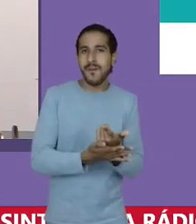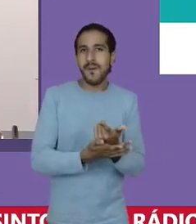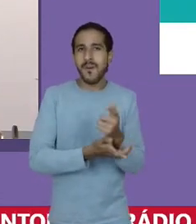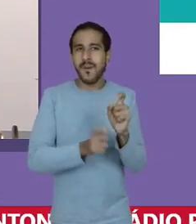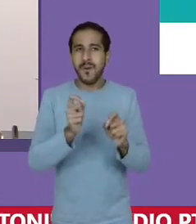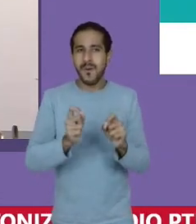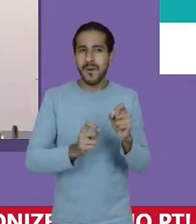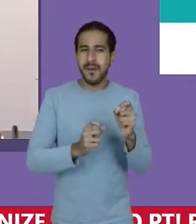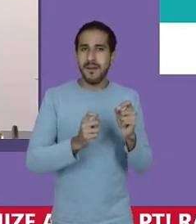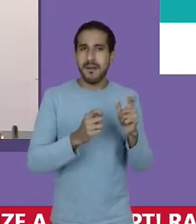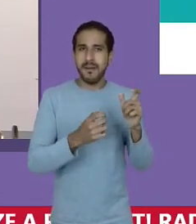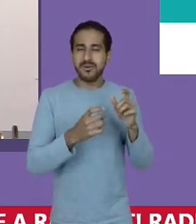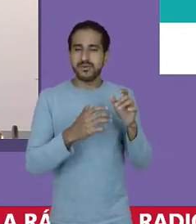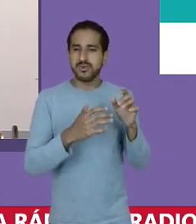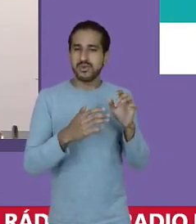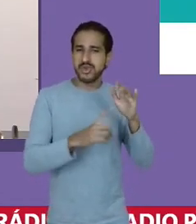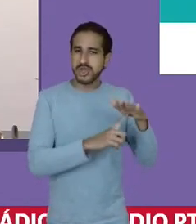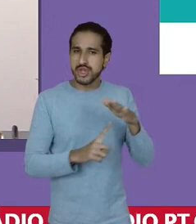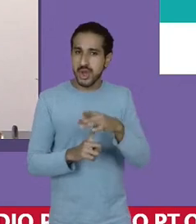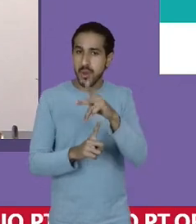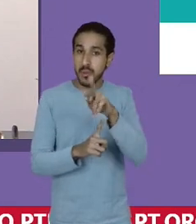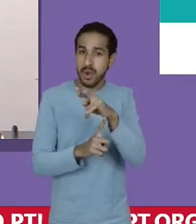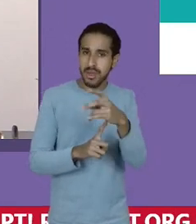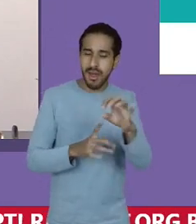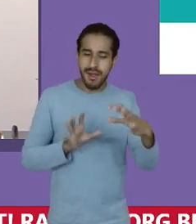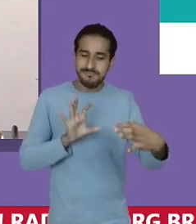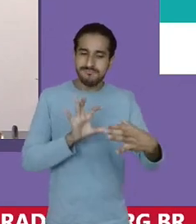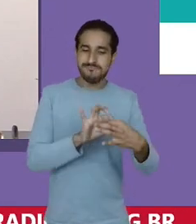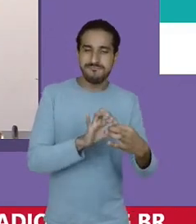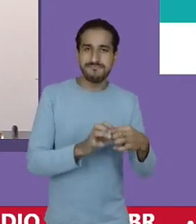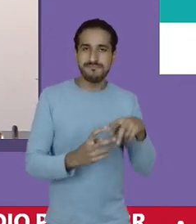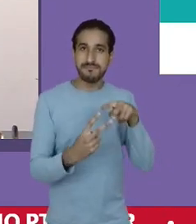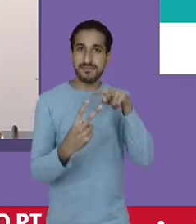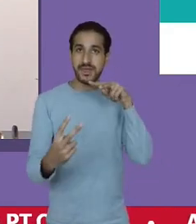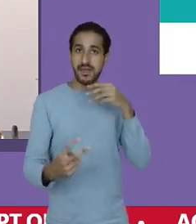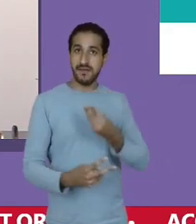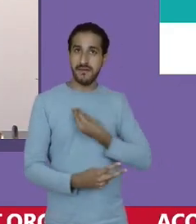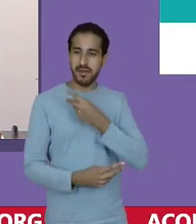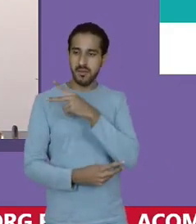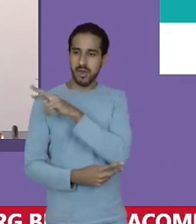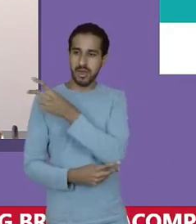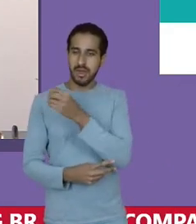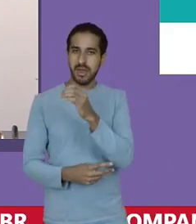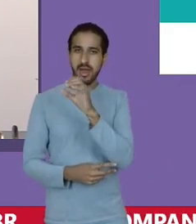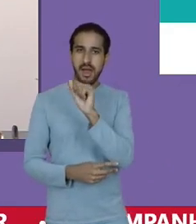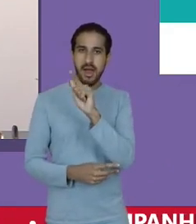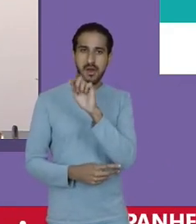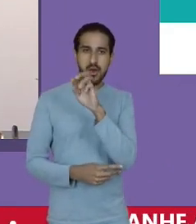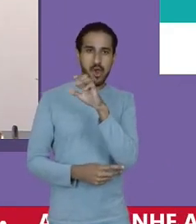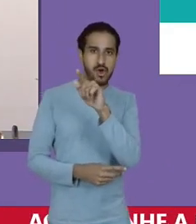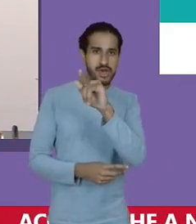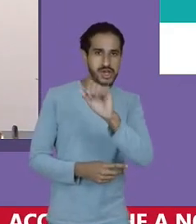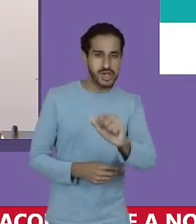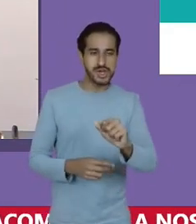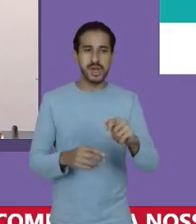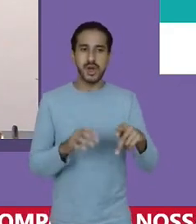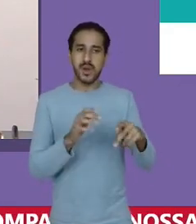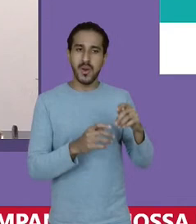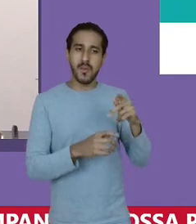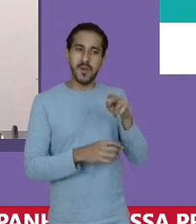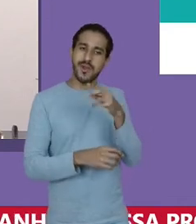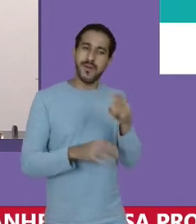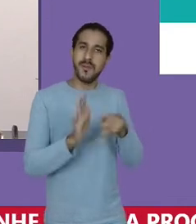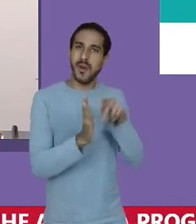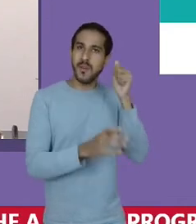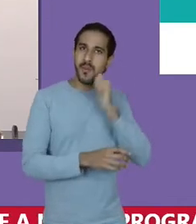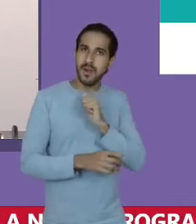daqueles empreendimentos, daquele tipo de produção que dialoga com sua perspectiva de vida. A produção agroecológica, a produção das mulheres, a